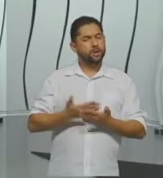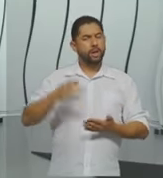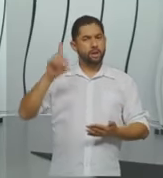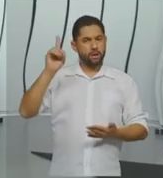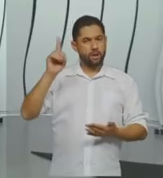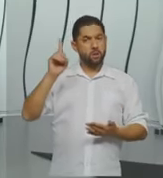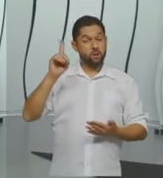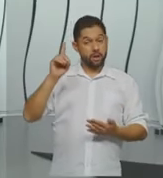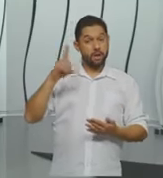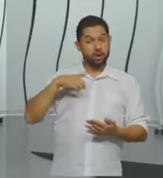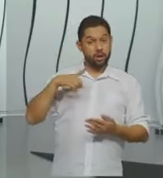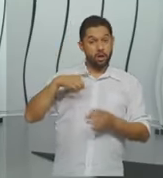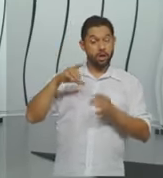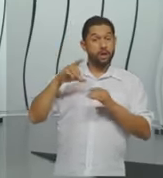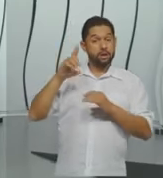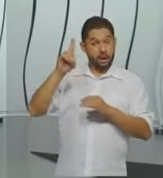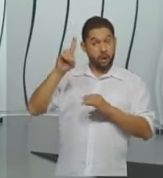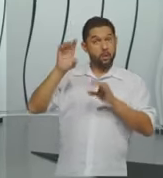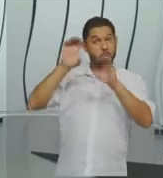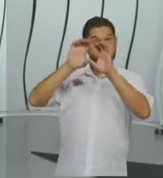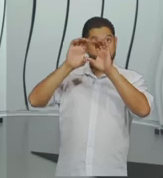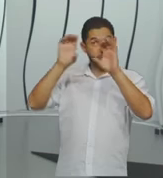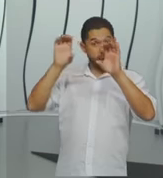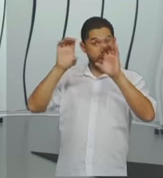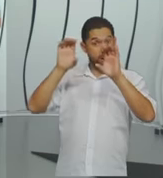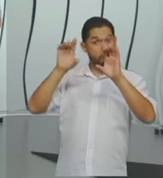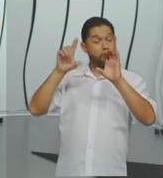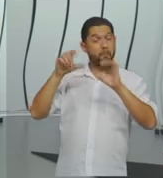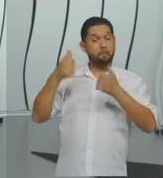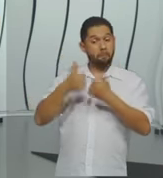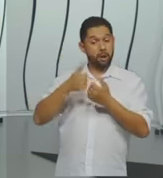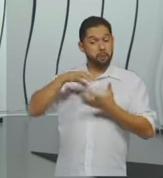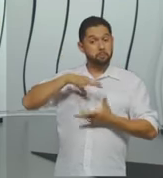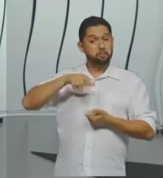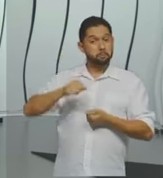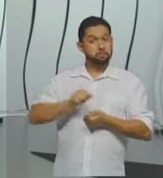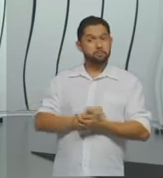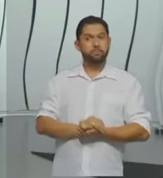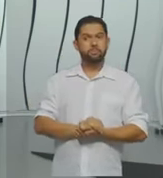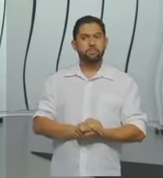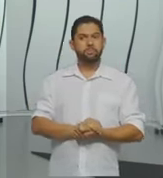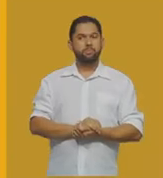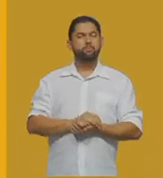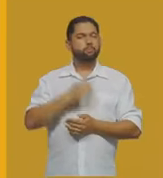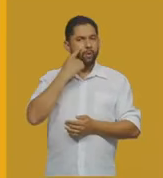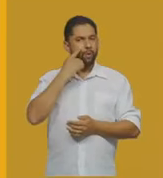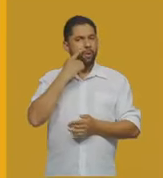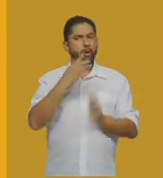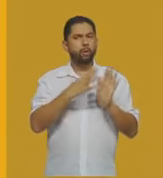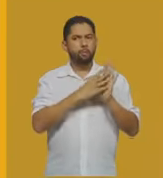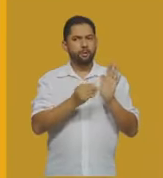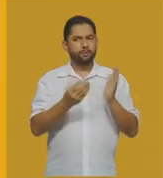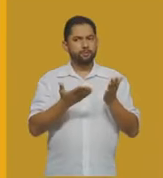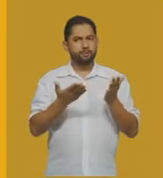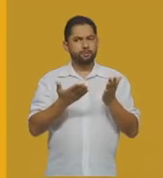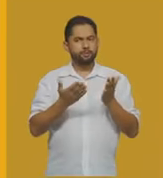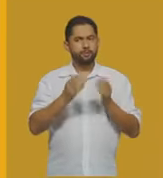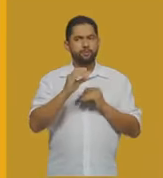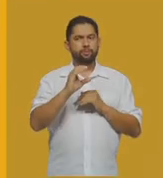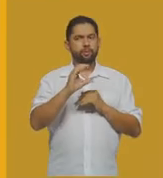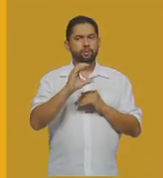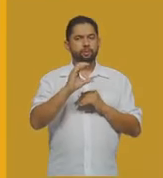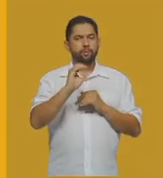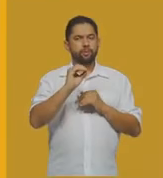dos deuses e etc. E, olha só, aqui temos um modelo já do Copérnico para explicar por que havia